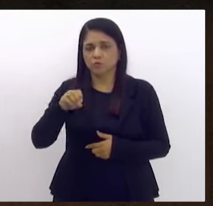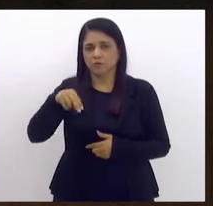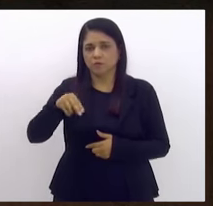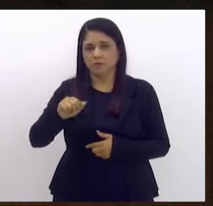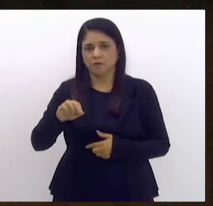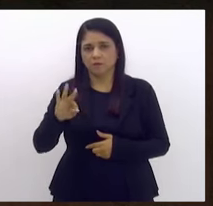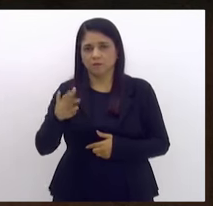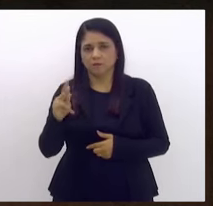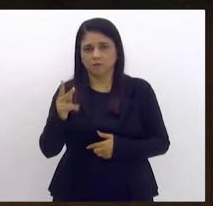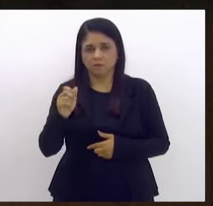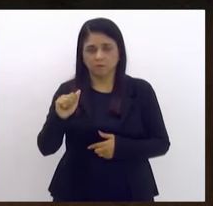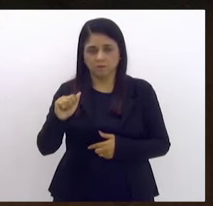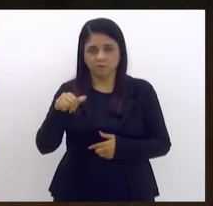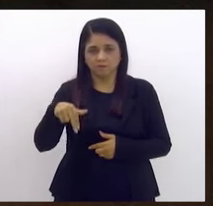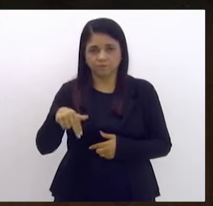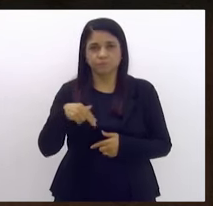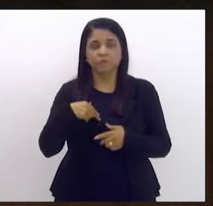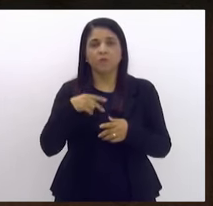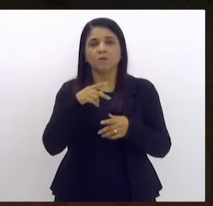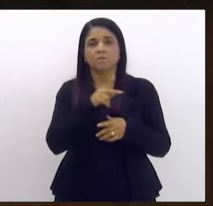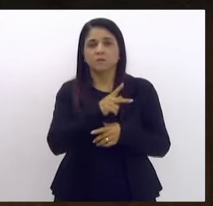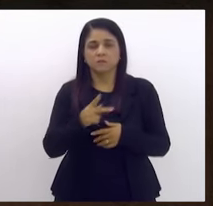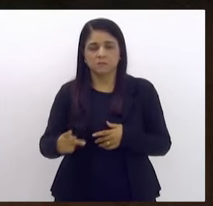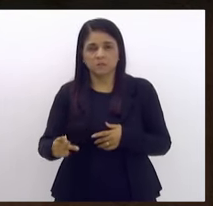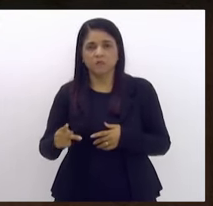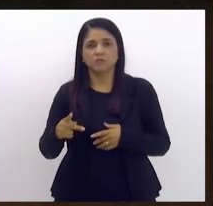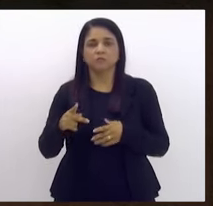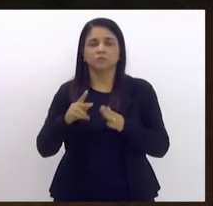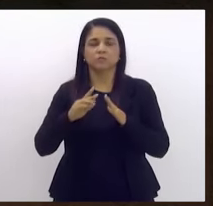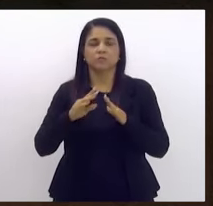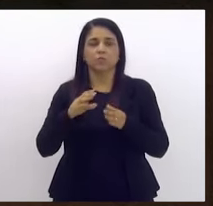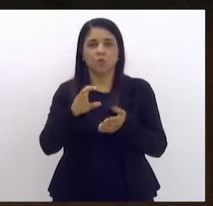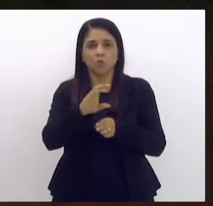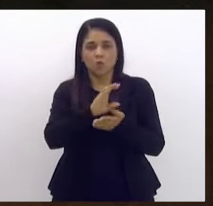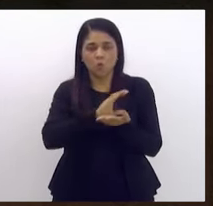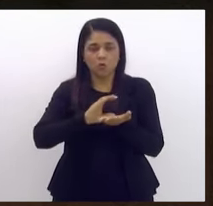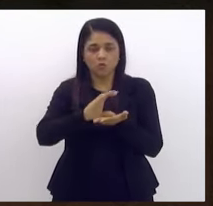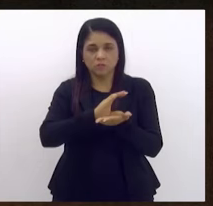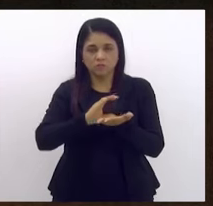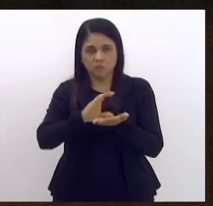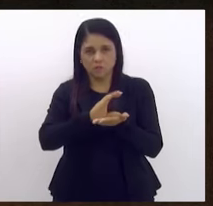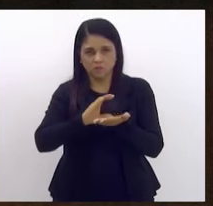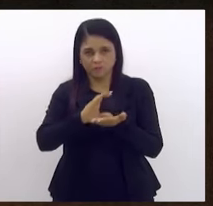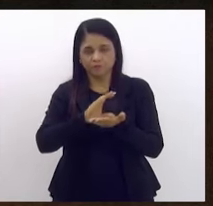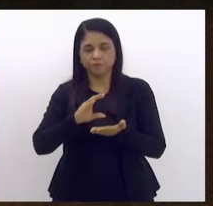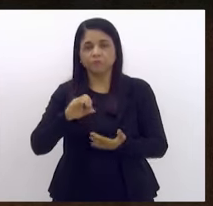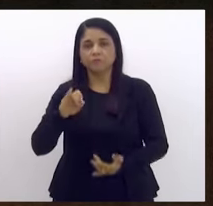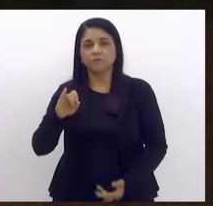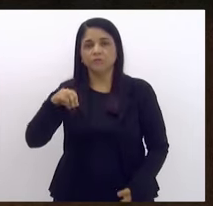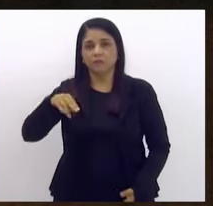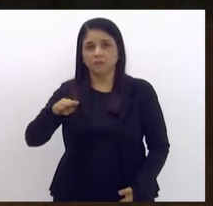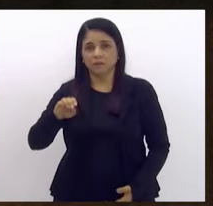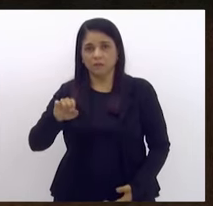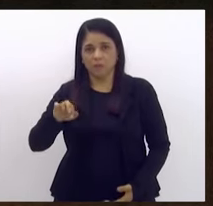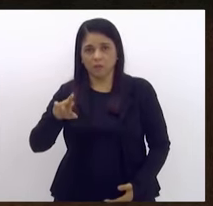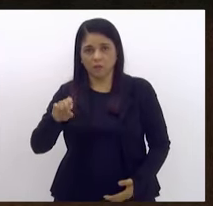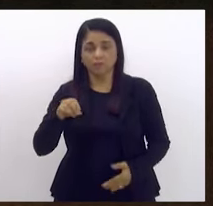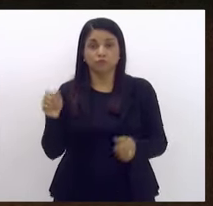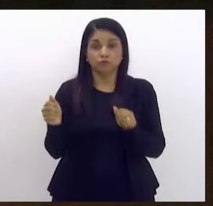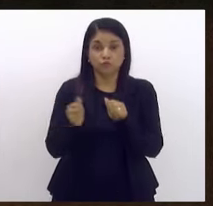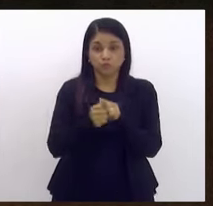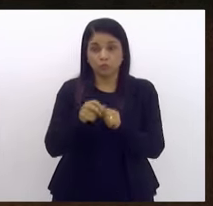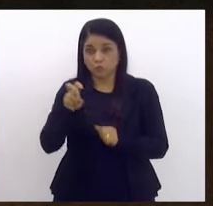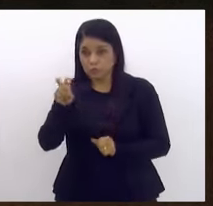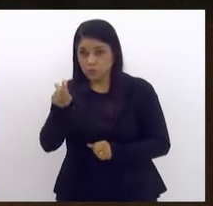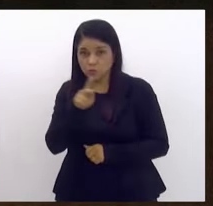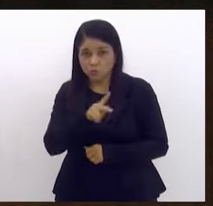do Conselho Escolar do IMERO, Instituto Municipal de Educação de Rio das Ostras, e com um grupo de outros 5 professores